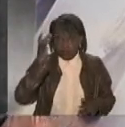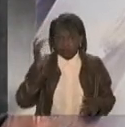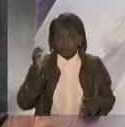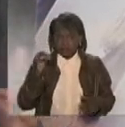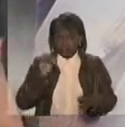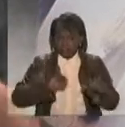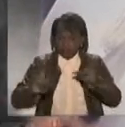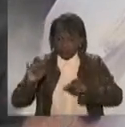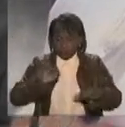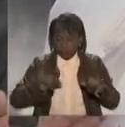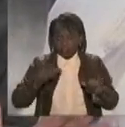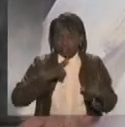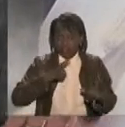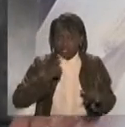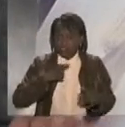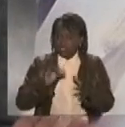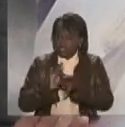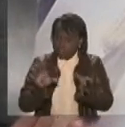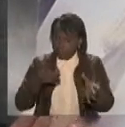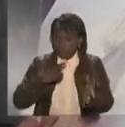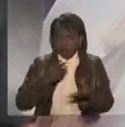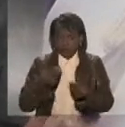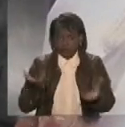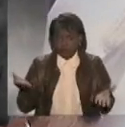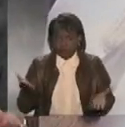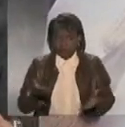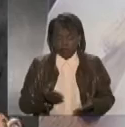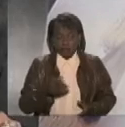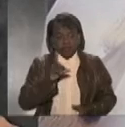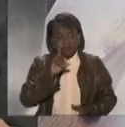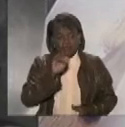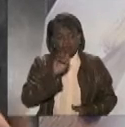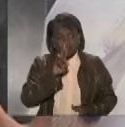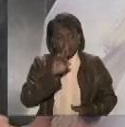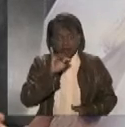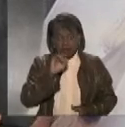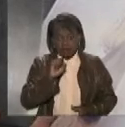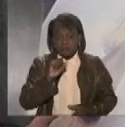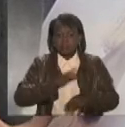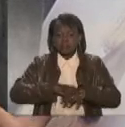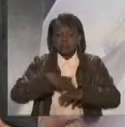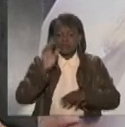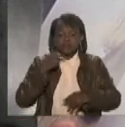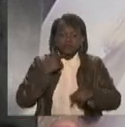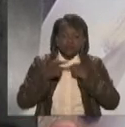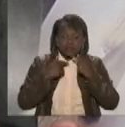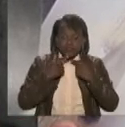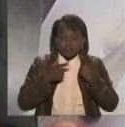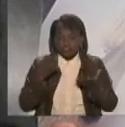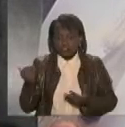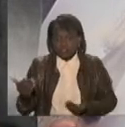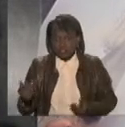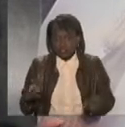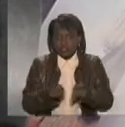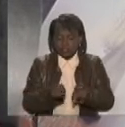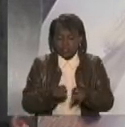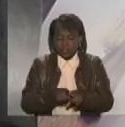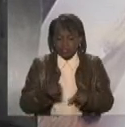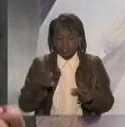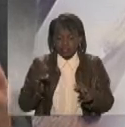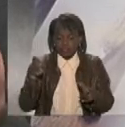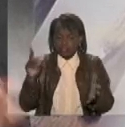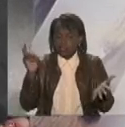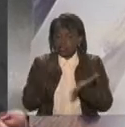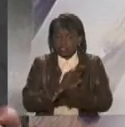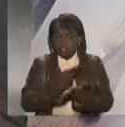ache que as informações estão aí disponíveis. Doris, quais as principais dúvidas dessas adolescentes e o